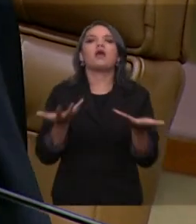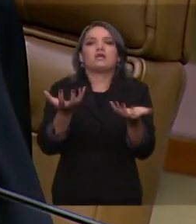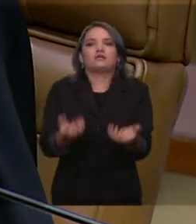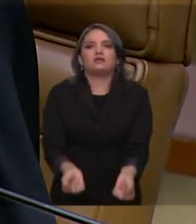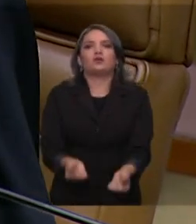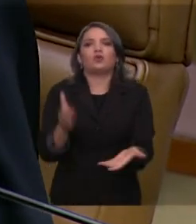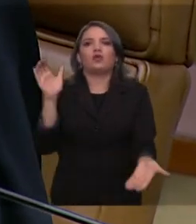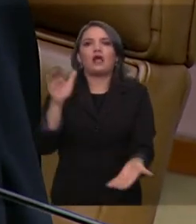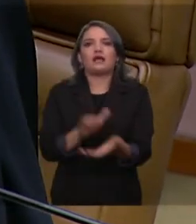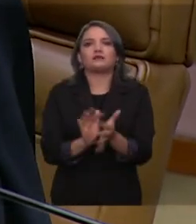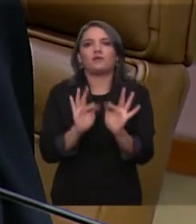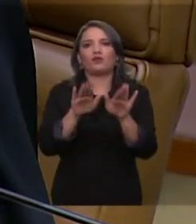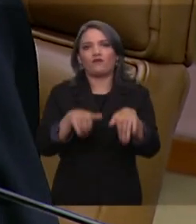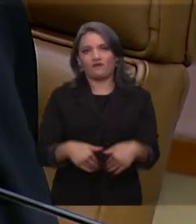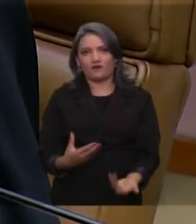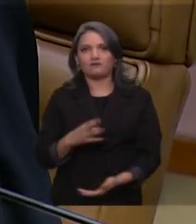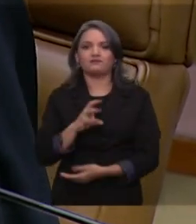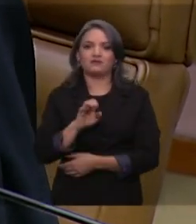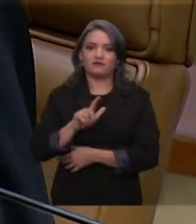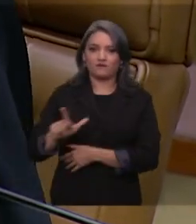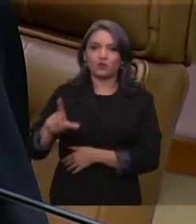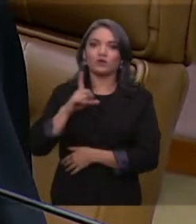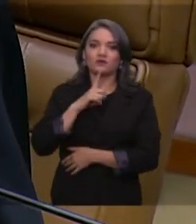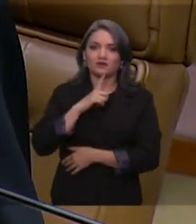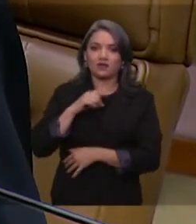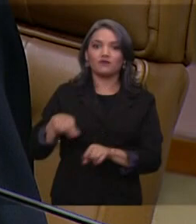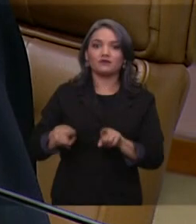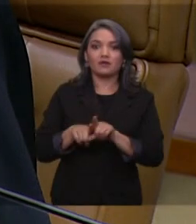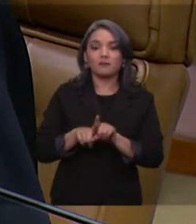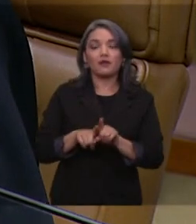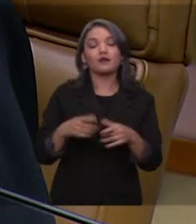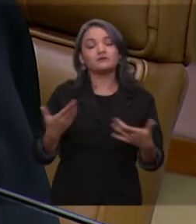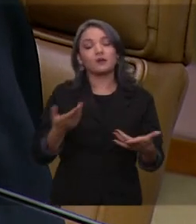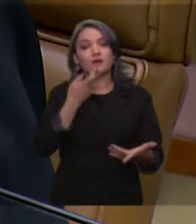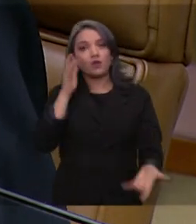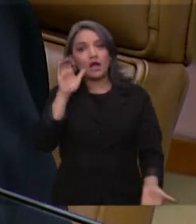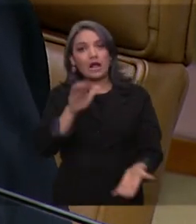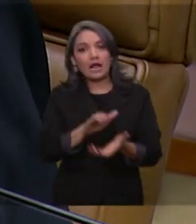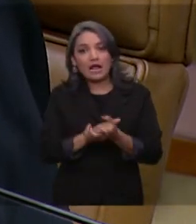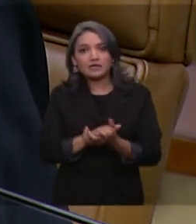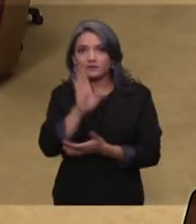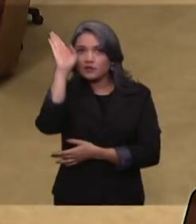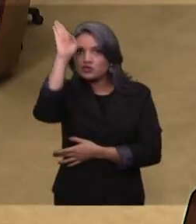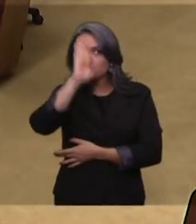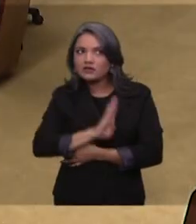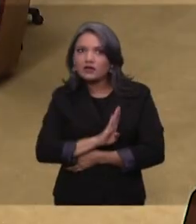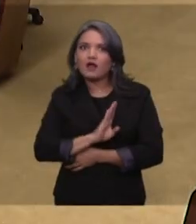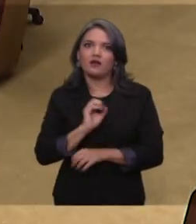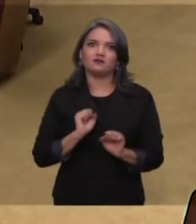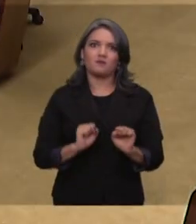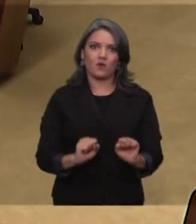uma primeira previsão de casamento civil, inclusive prevendo a gratuidade do casamento.